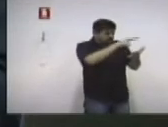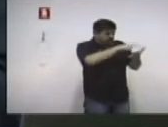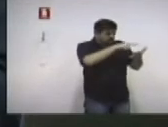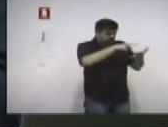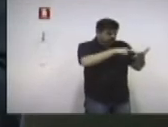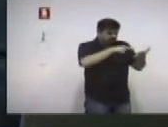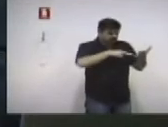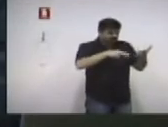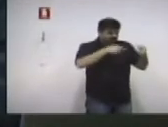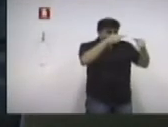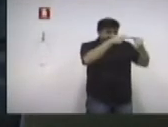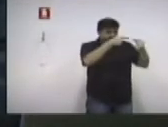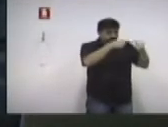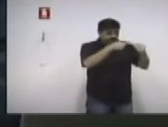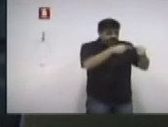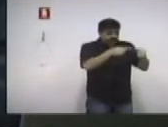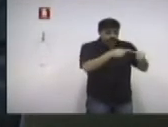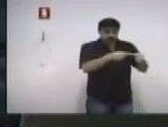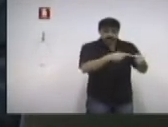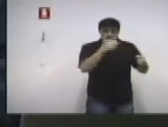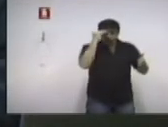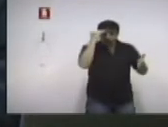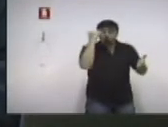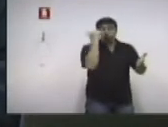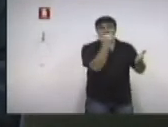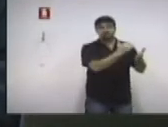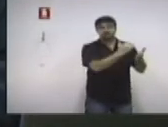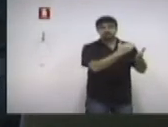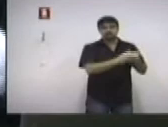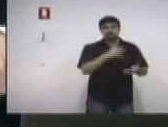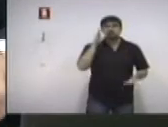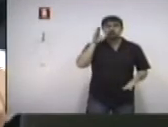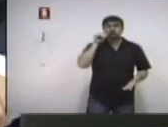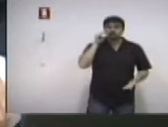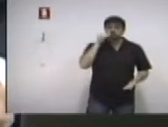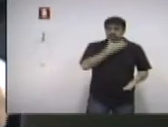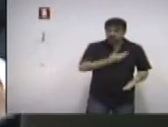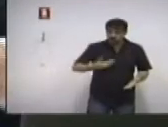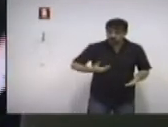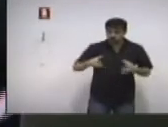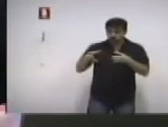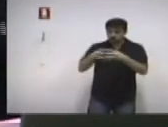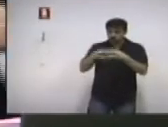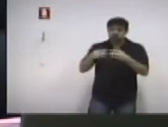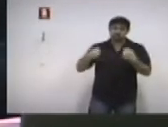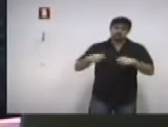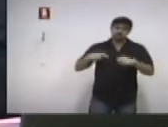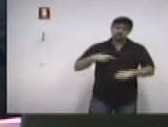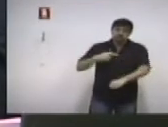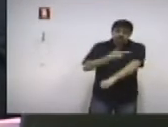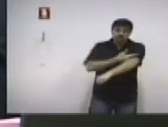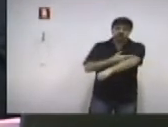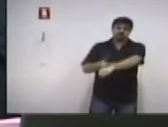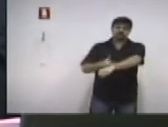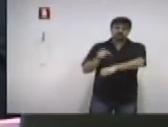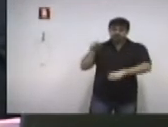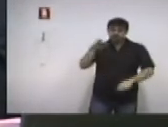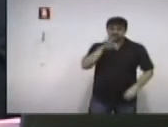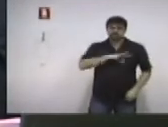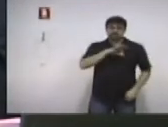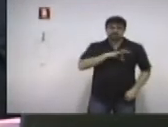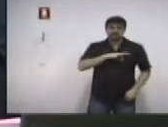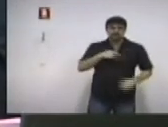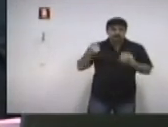cumprimento E especialmente ao respeito que funcionalismo público merece de ver